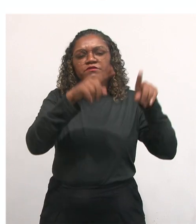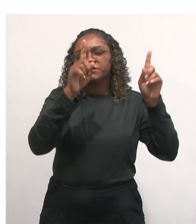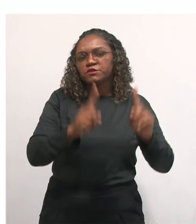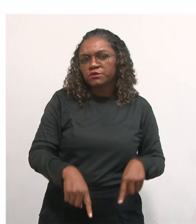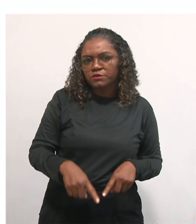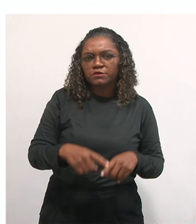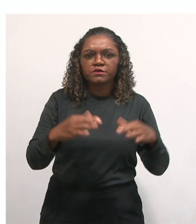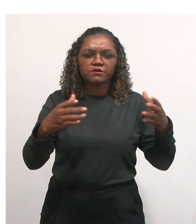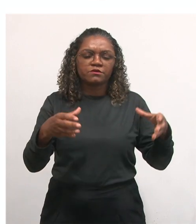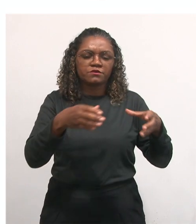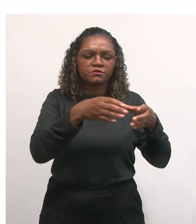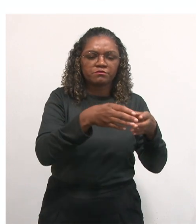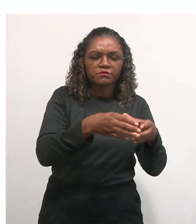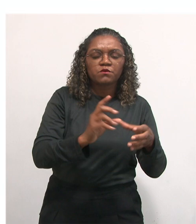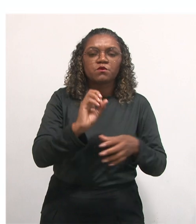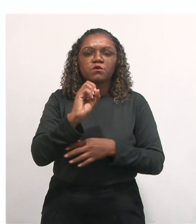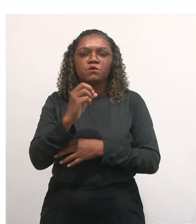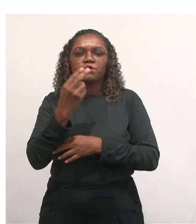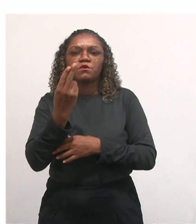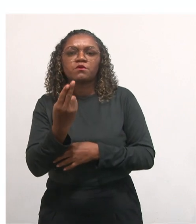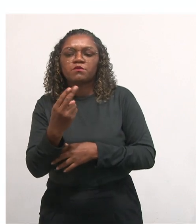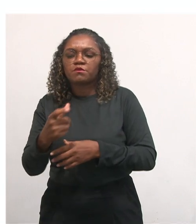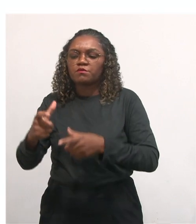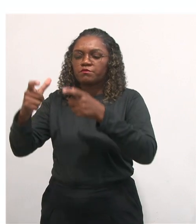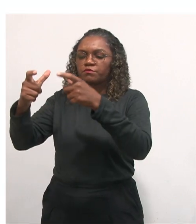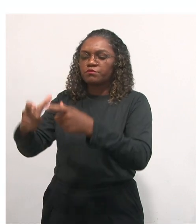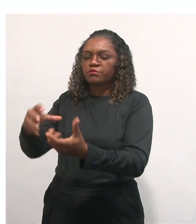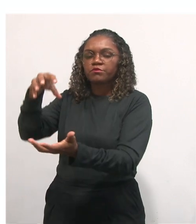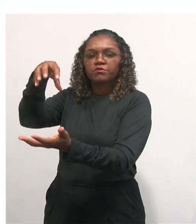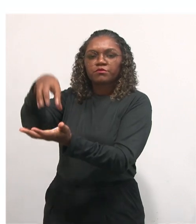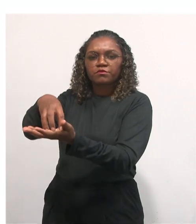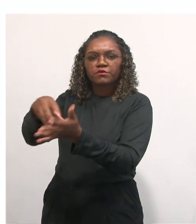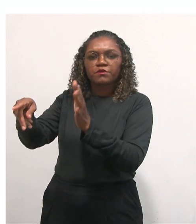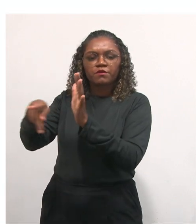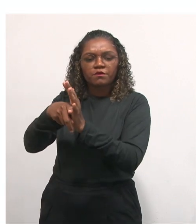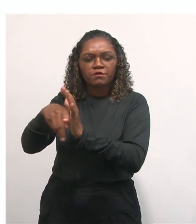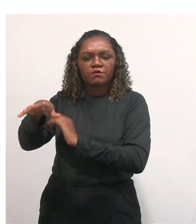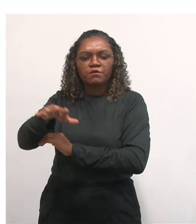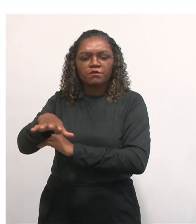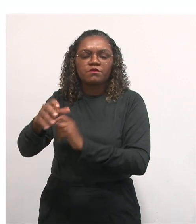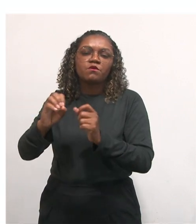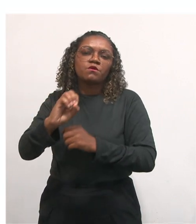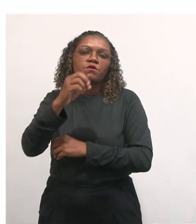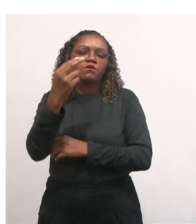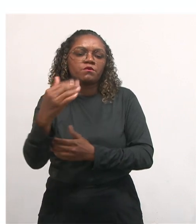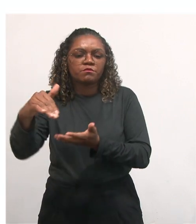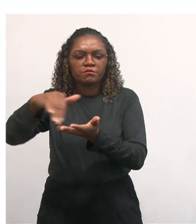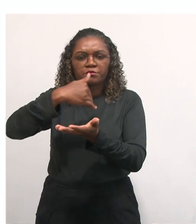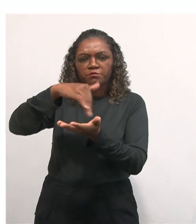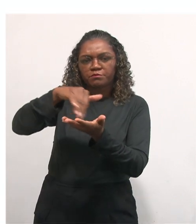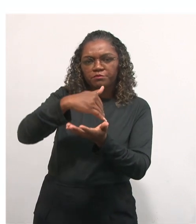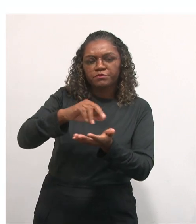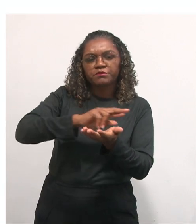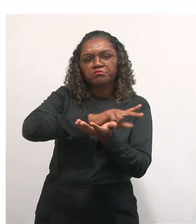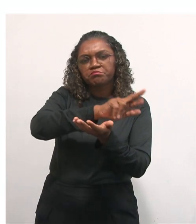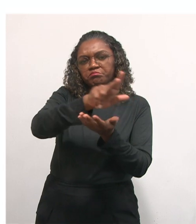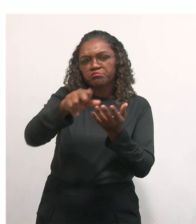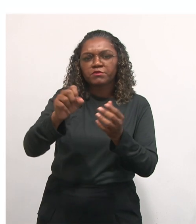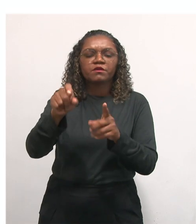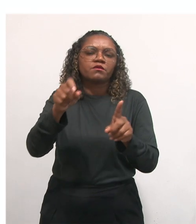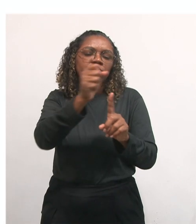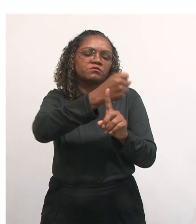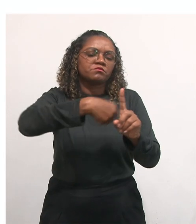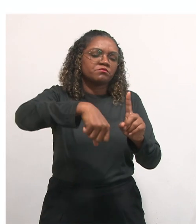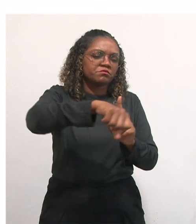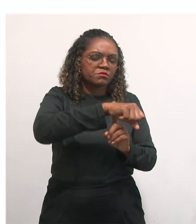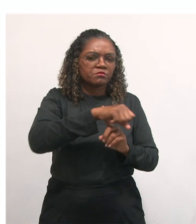pode trabalhar com setores de um órgão público específico, né? Pode trabalhar com a secretaria, pode trabalhar com a sociedade.